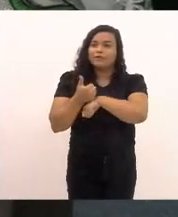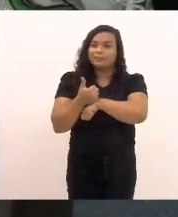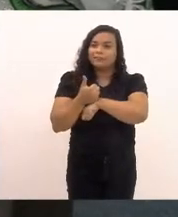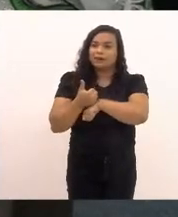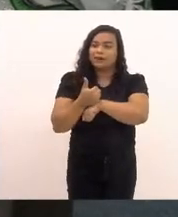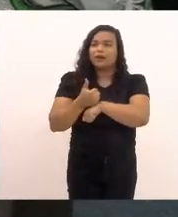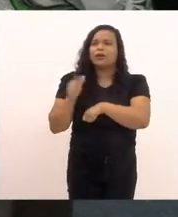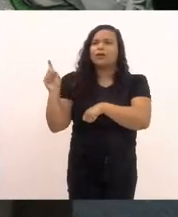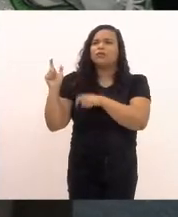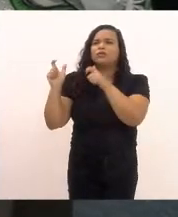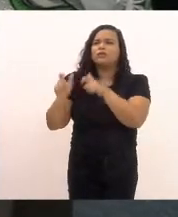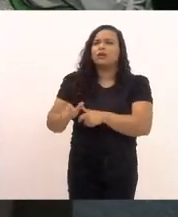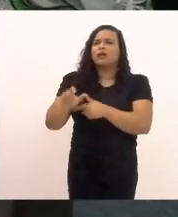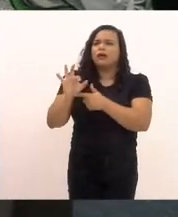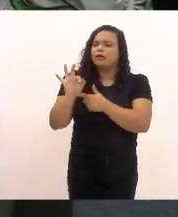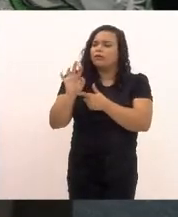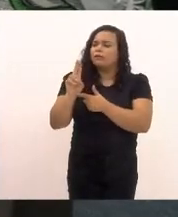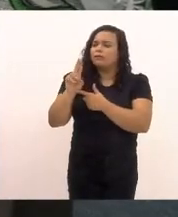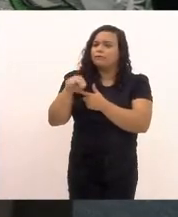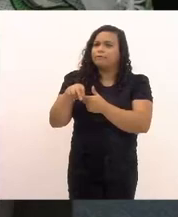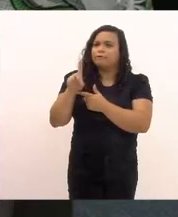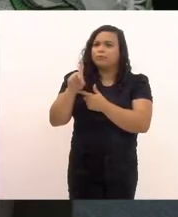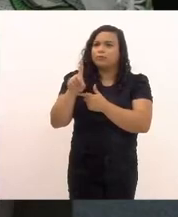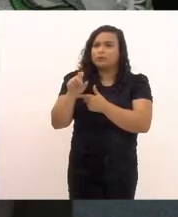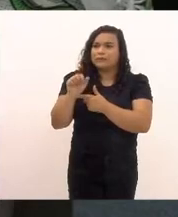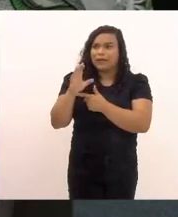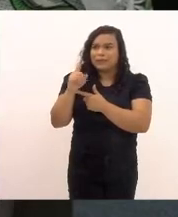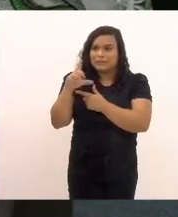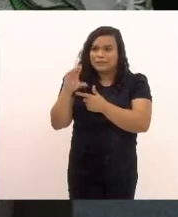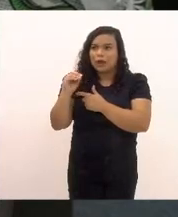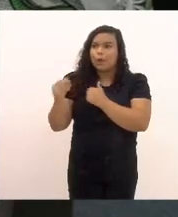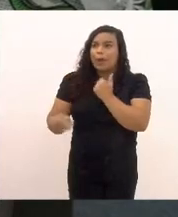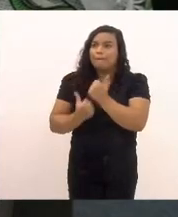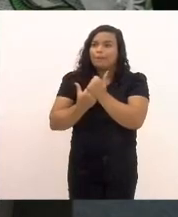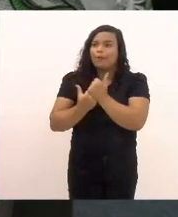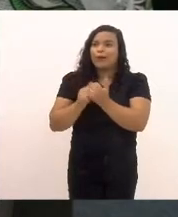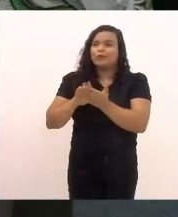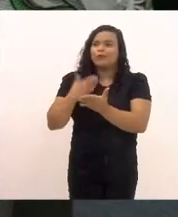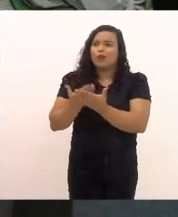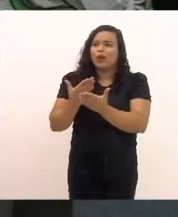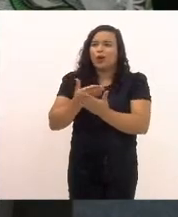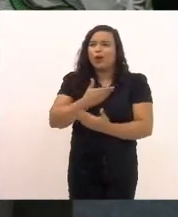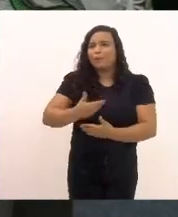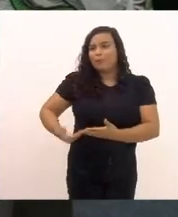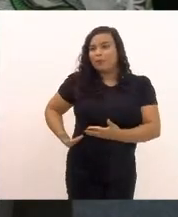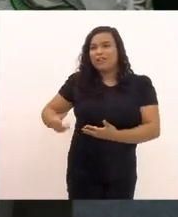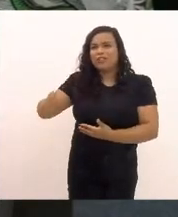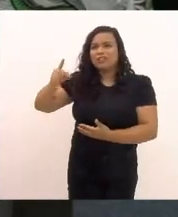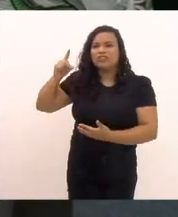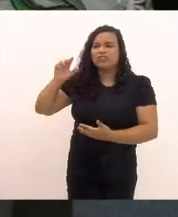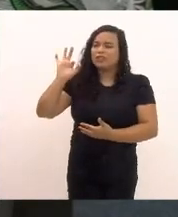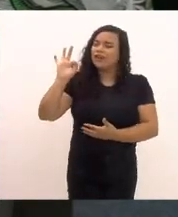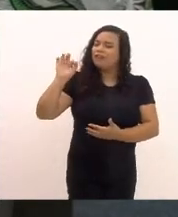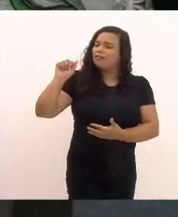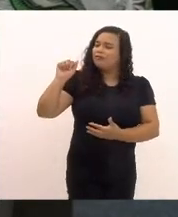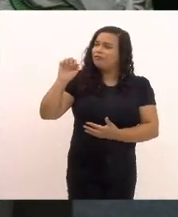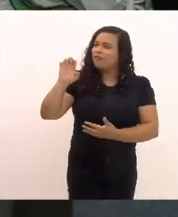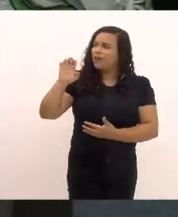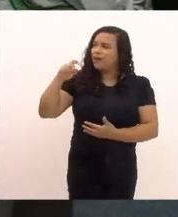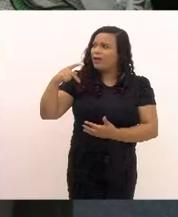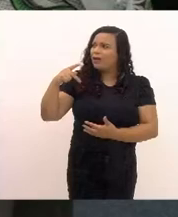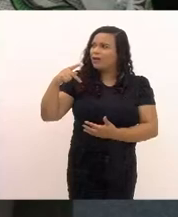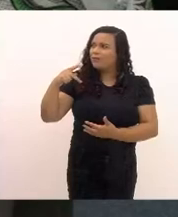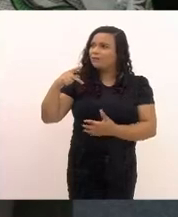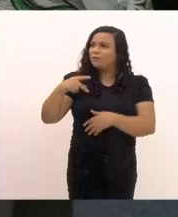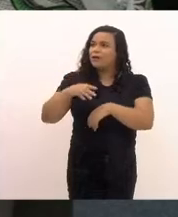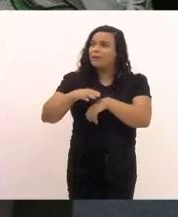da Fundação de Apoio à Escola Pública, do pessoal da FAEP, da antiga FAEP. Entretanto, na indicação